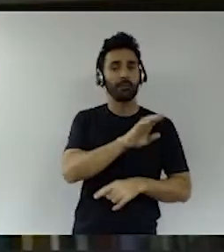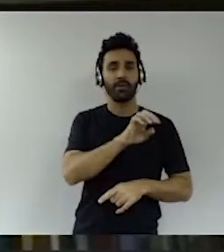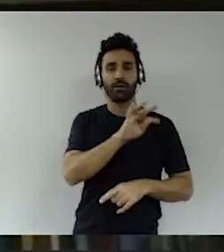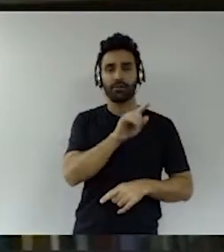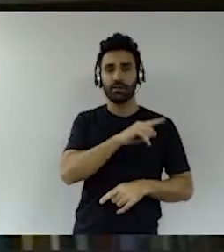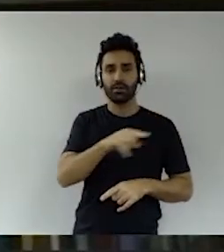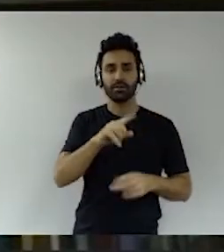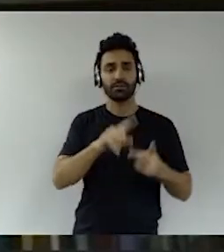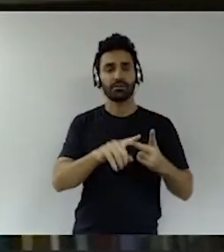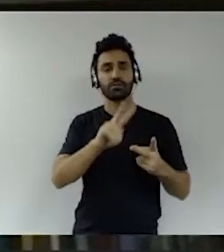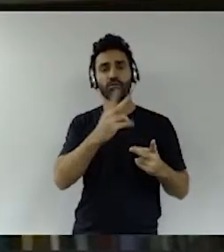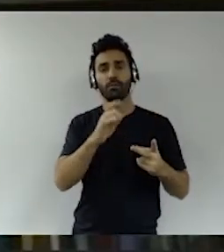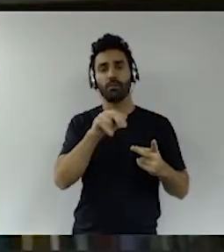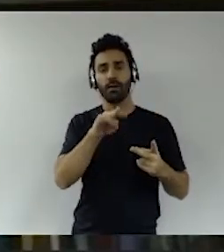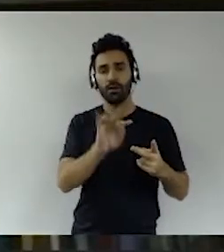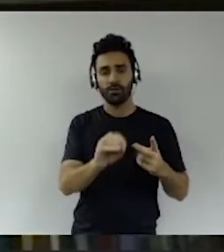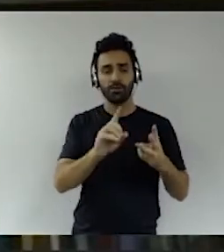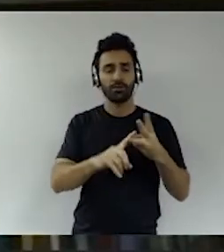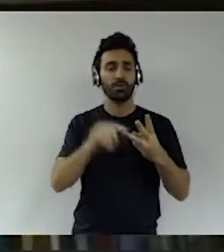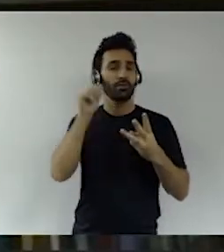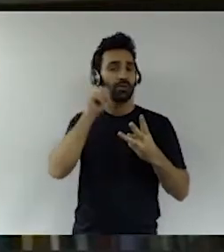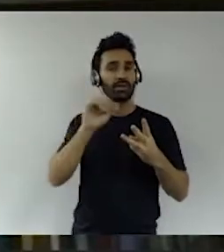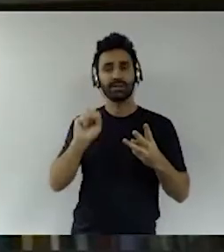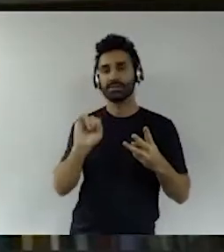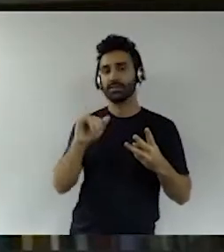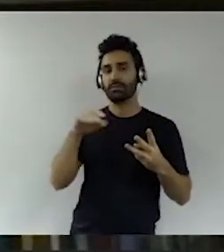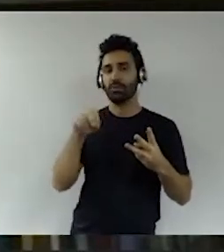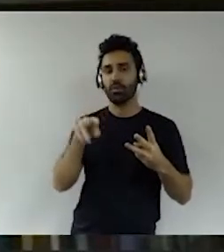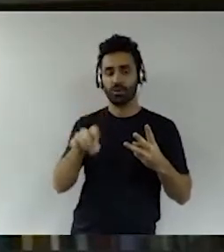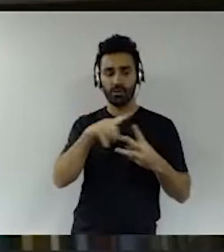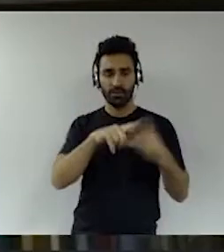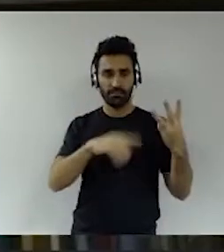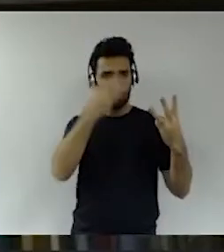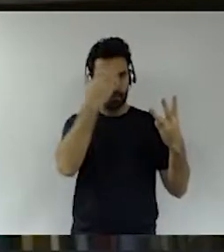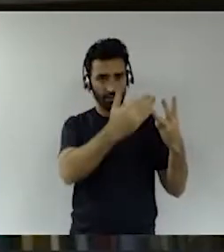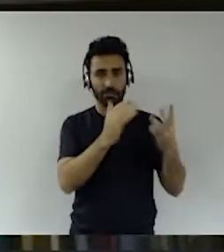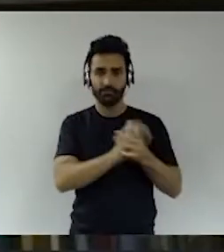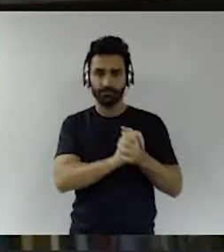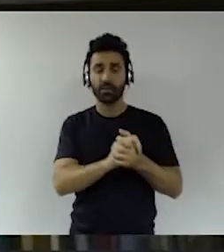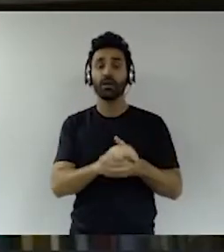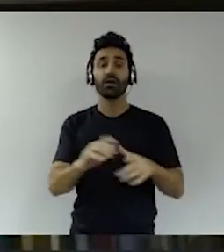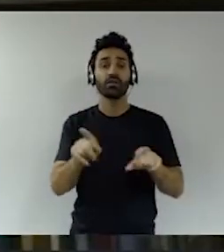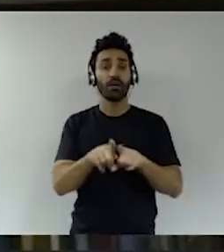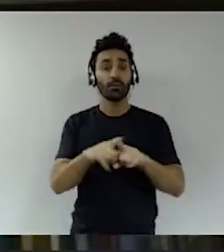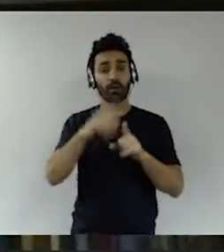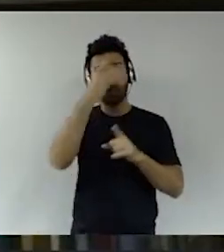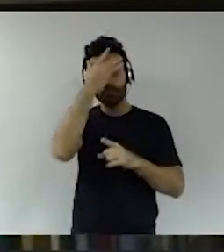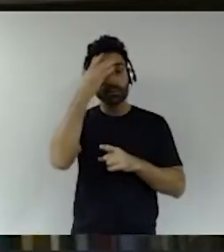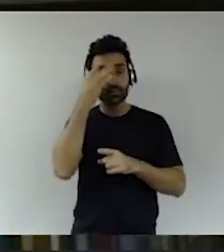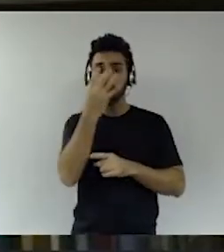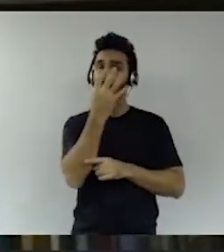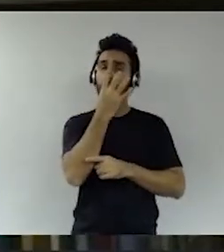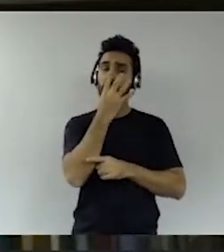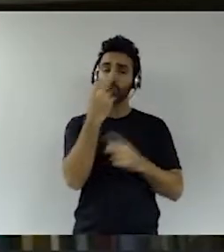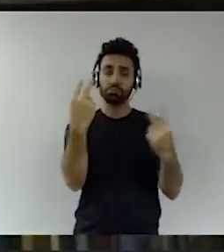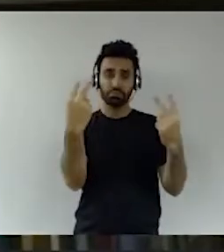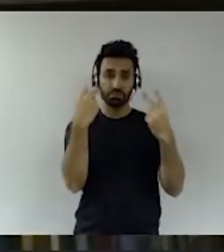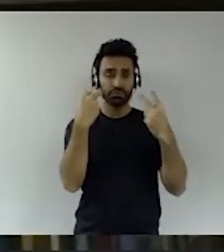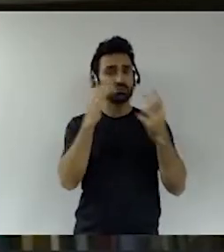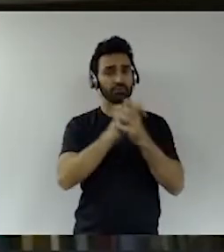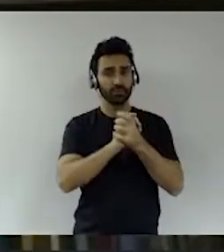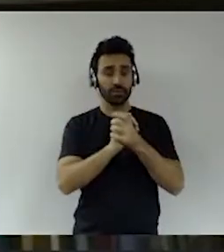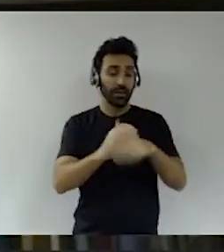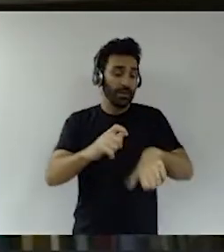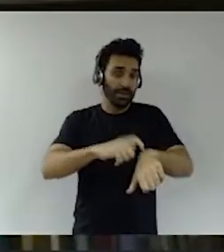doutora Simone, que logo vai estar conosco. Cumprimentar também a todos que estão nos assistindo, e já que o tempo não é